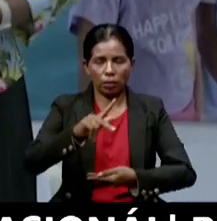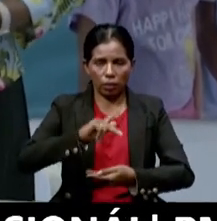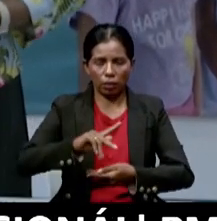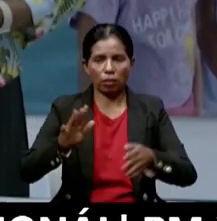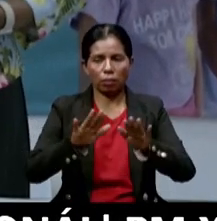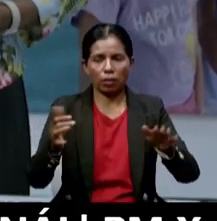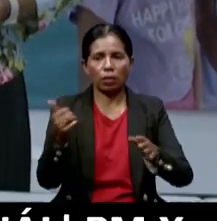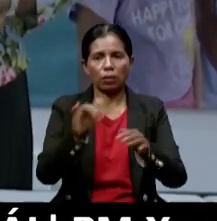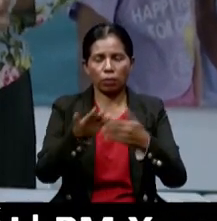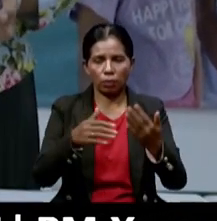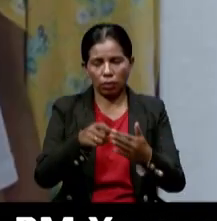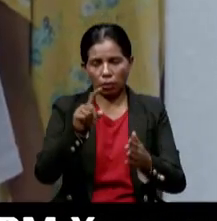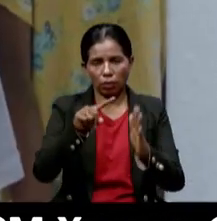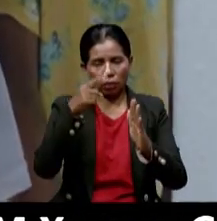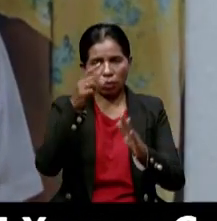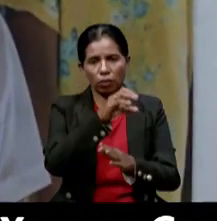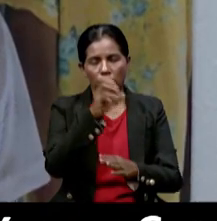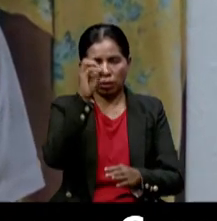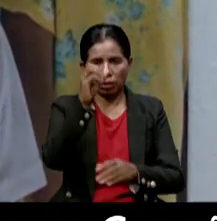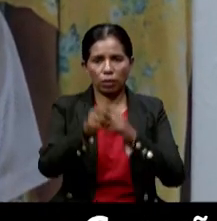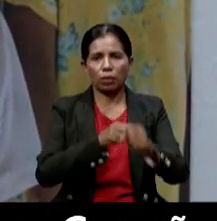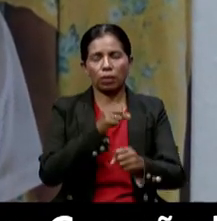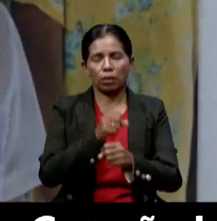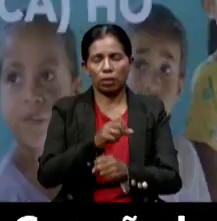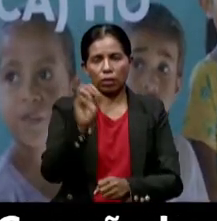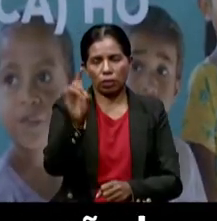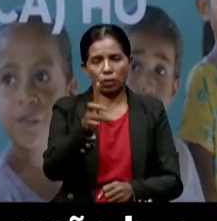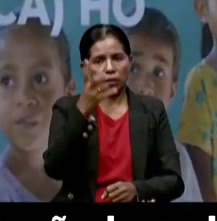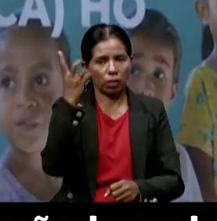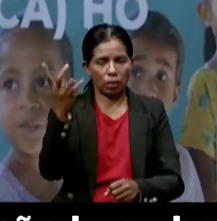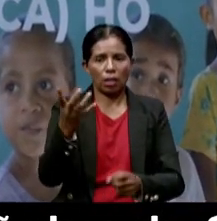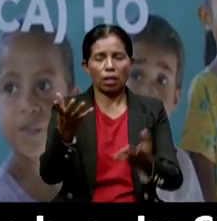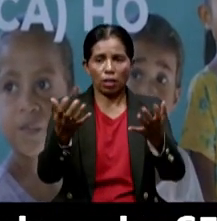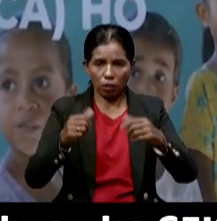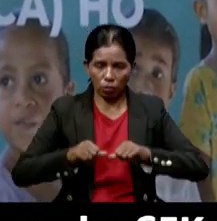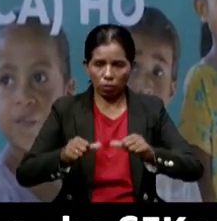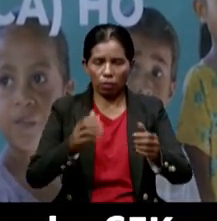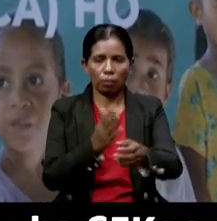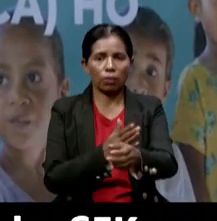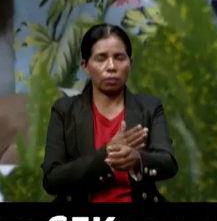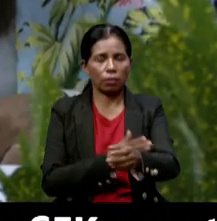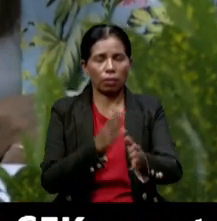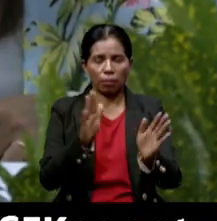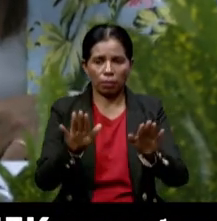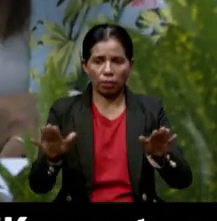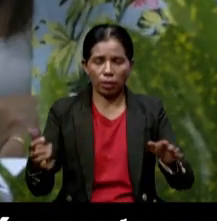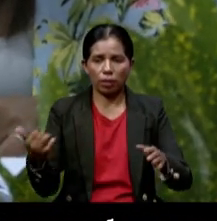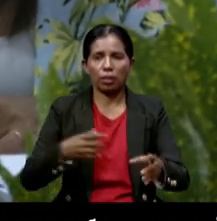sira ho idade, hahu si zera totinan sanu resinen, Chalfan hakara continua promove labarik sira ni direito